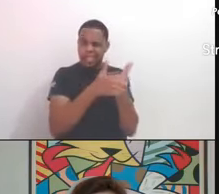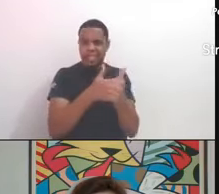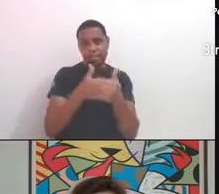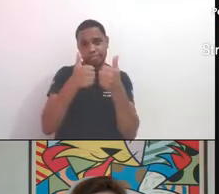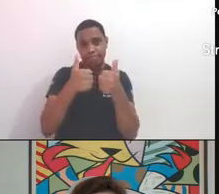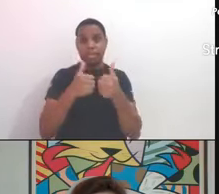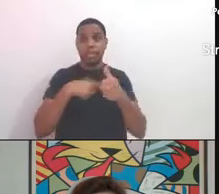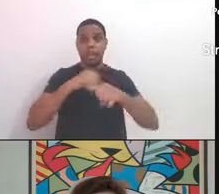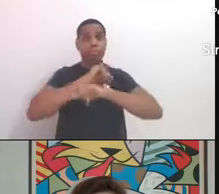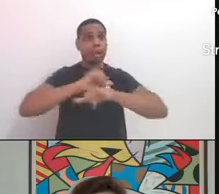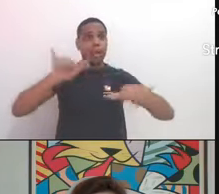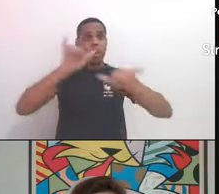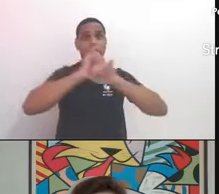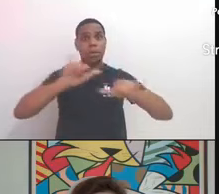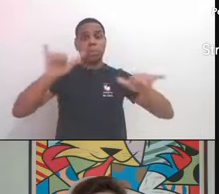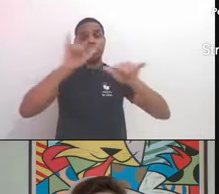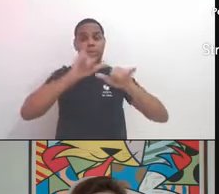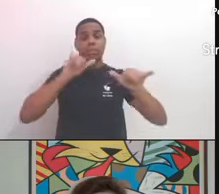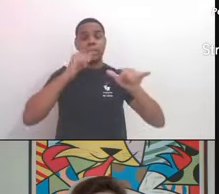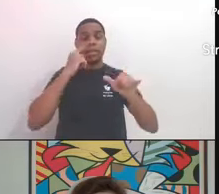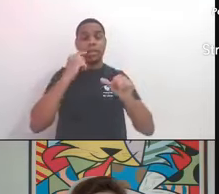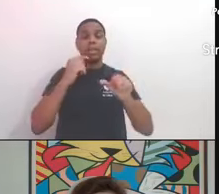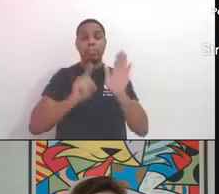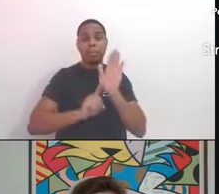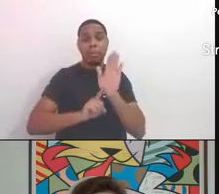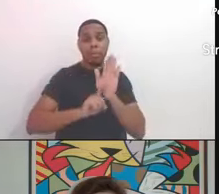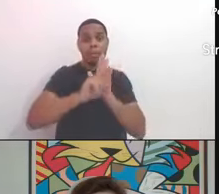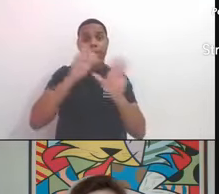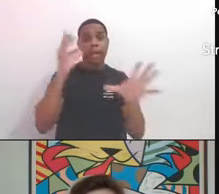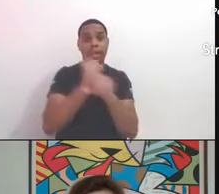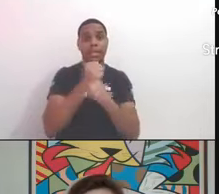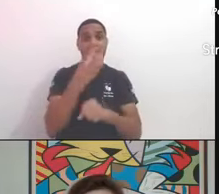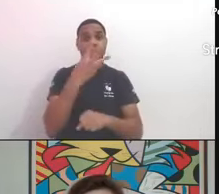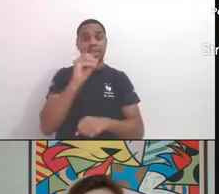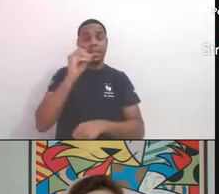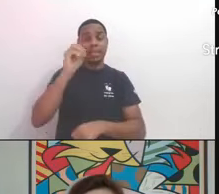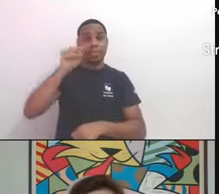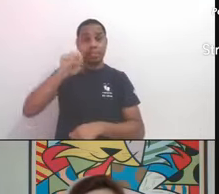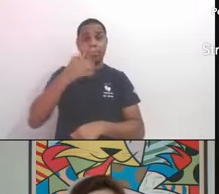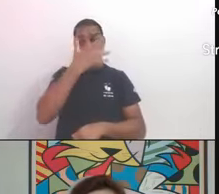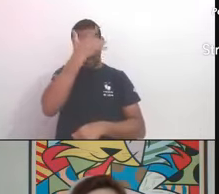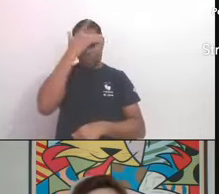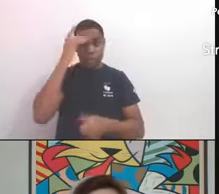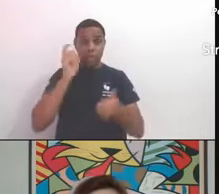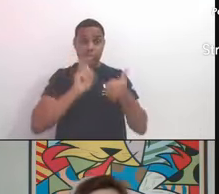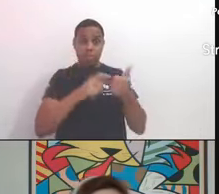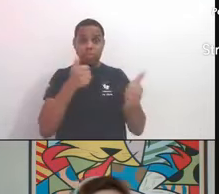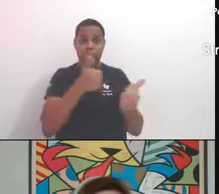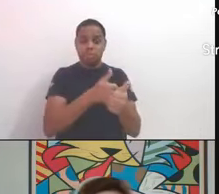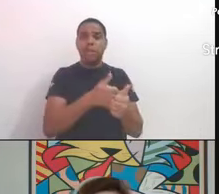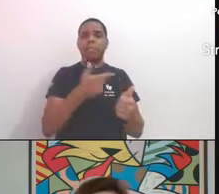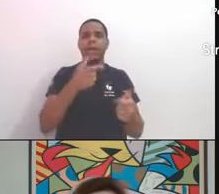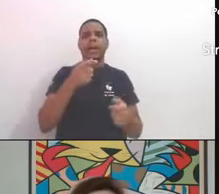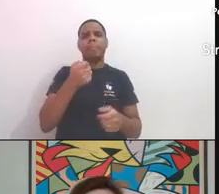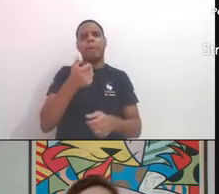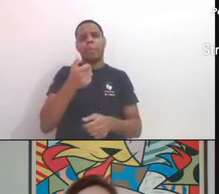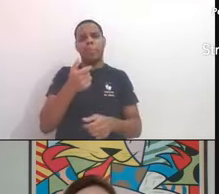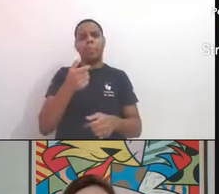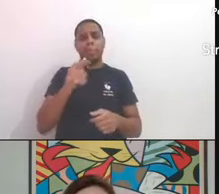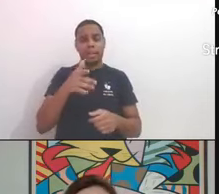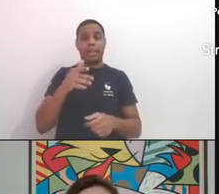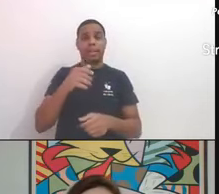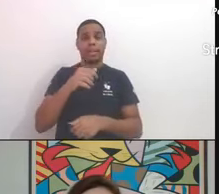fazendo uma grande campanha para chegar a 30 mil seguidores, que é pouco numa cidade que tem 900